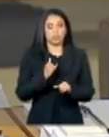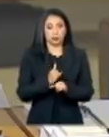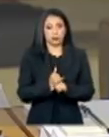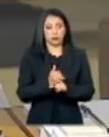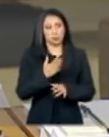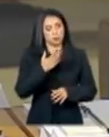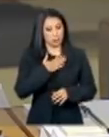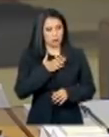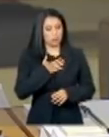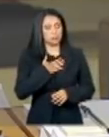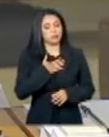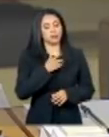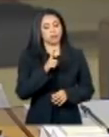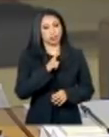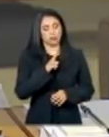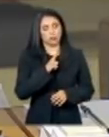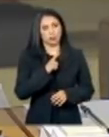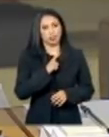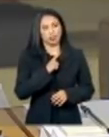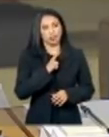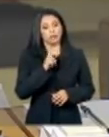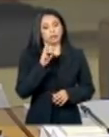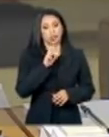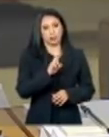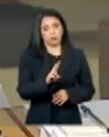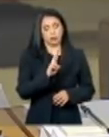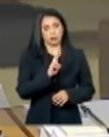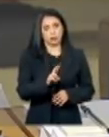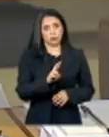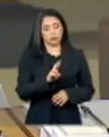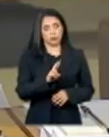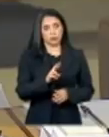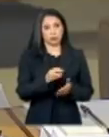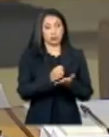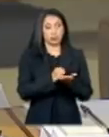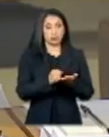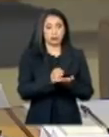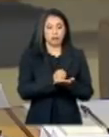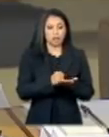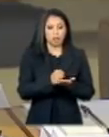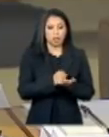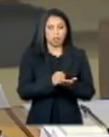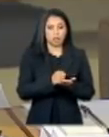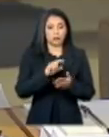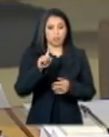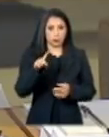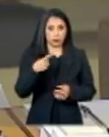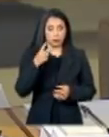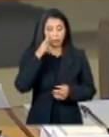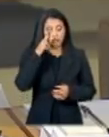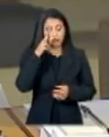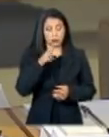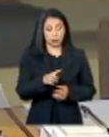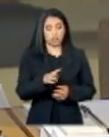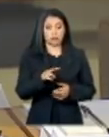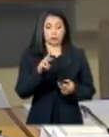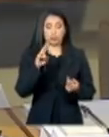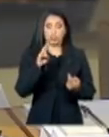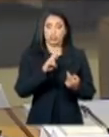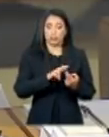mim tem a premissa para chegar o exame da configuração não da repercussão geral é